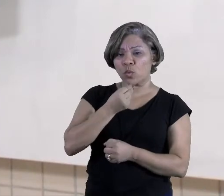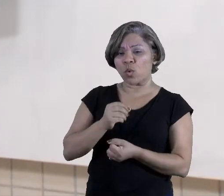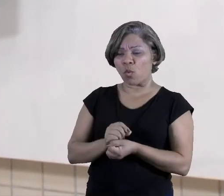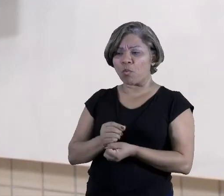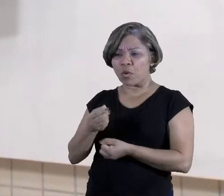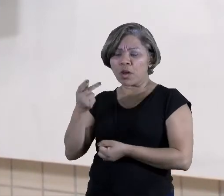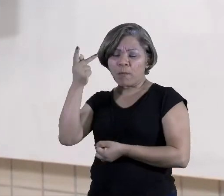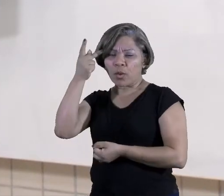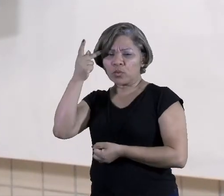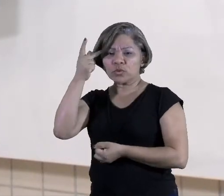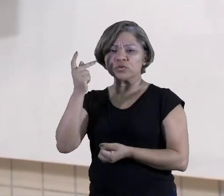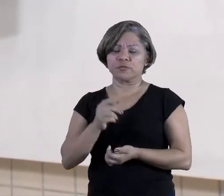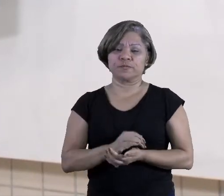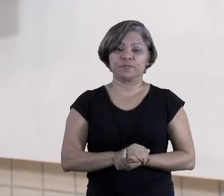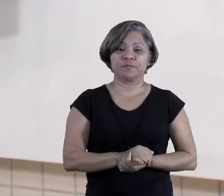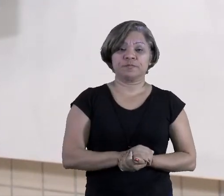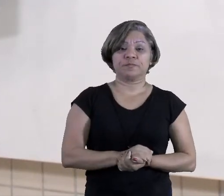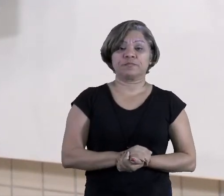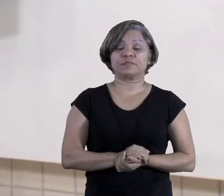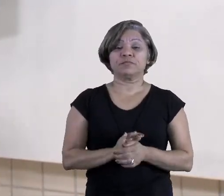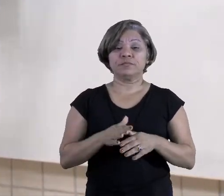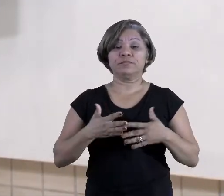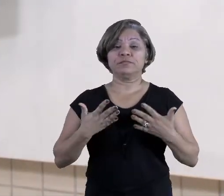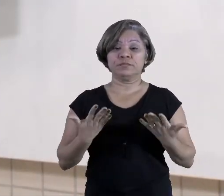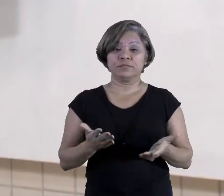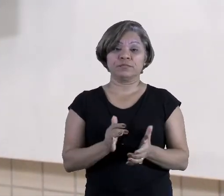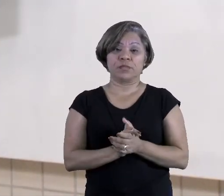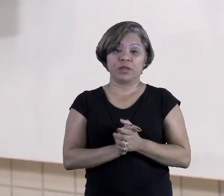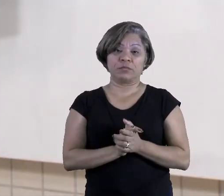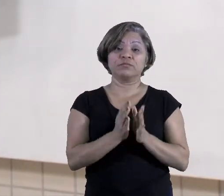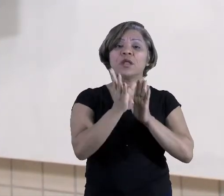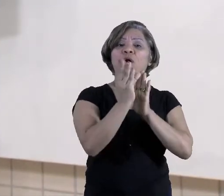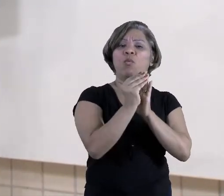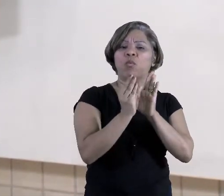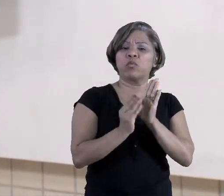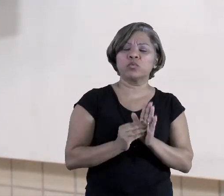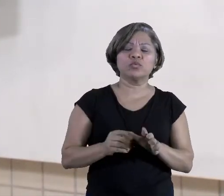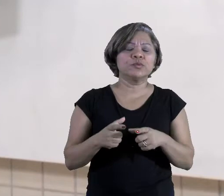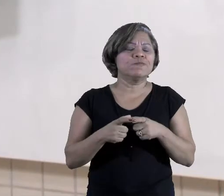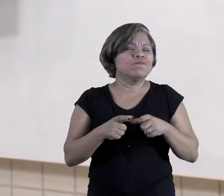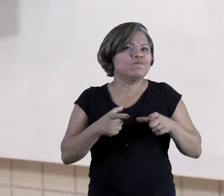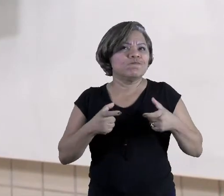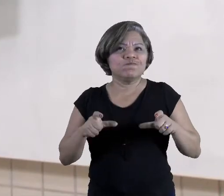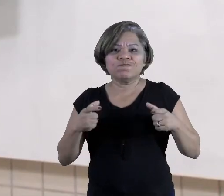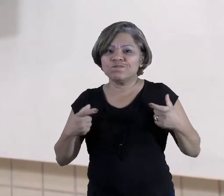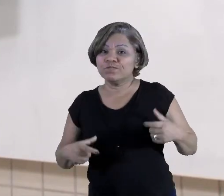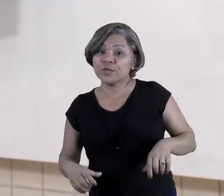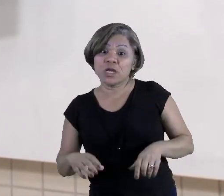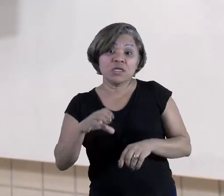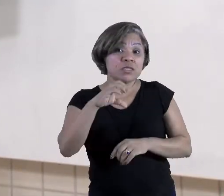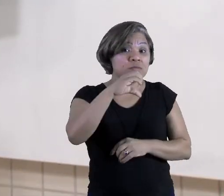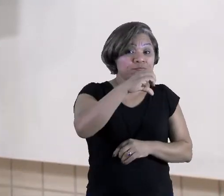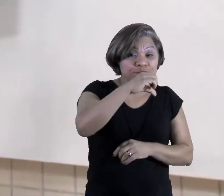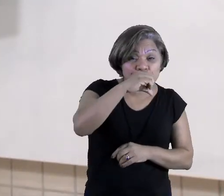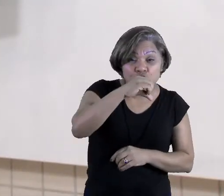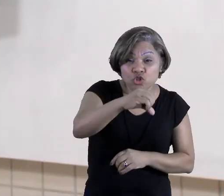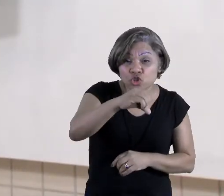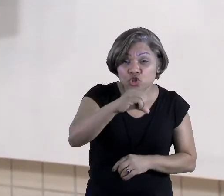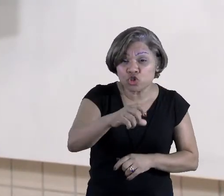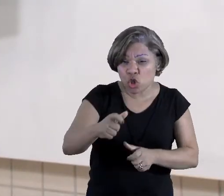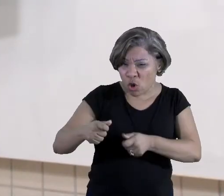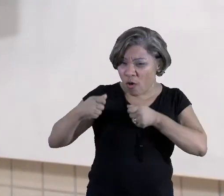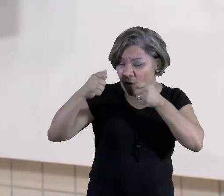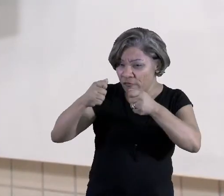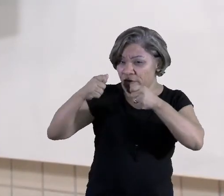paulistas, certo? Bom, gente, o conteúdo é muito extenso, são 9 revoltas coloniais, não dá para